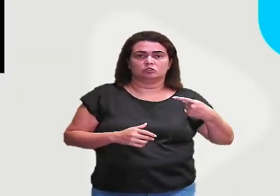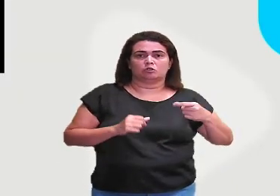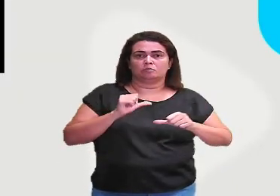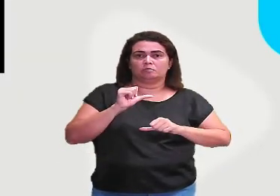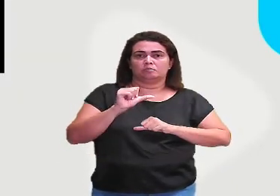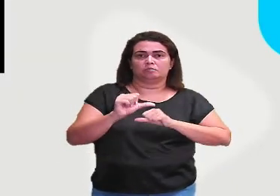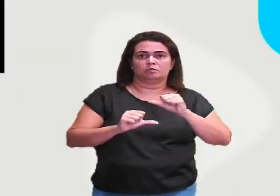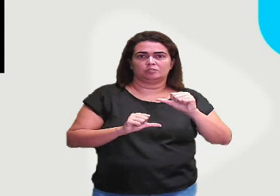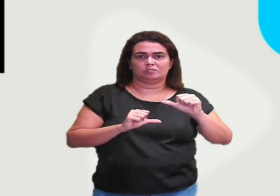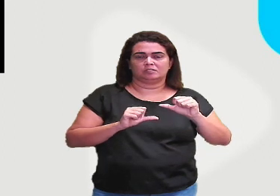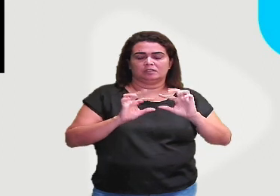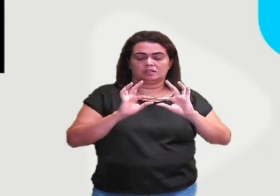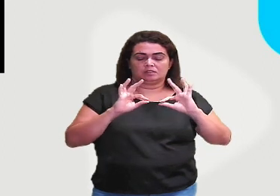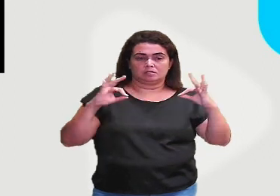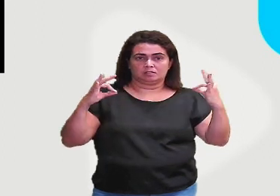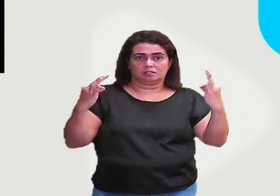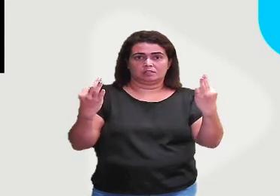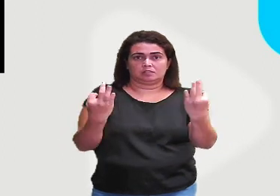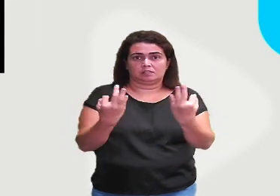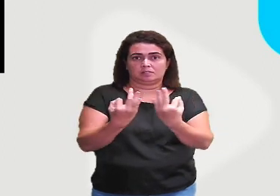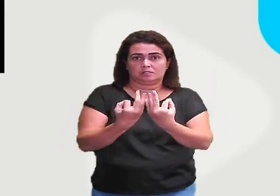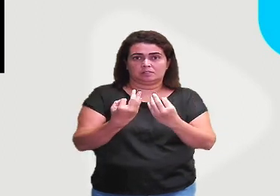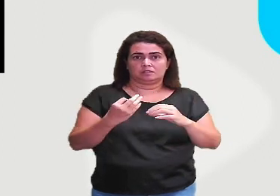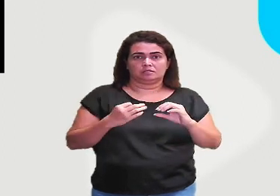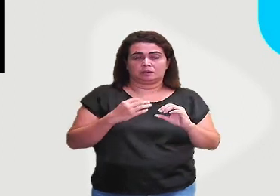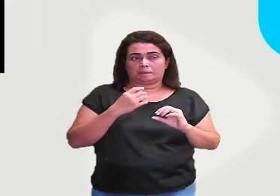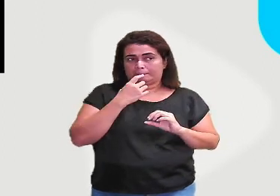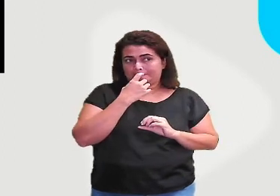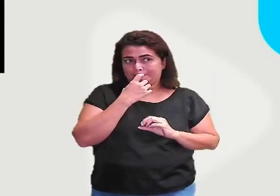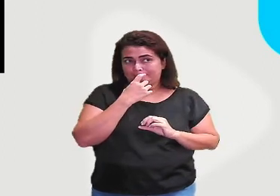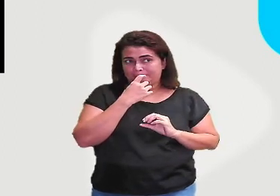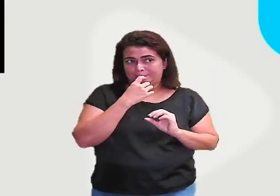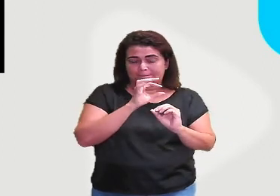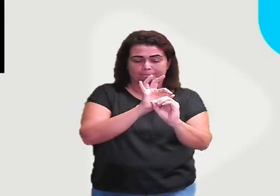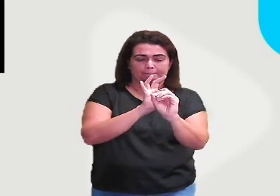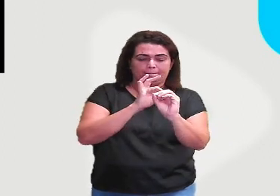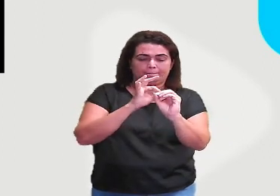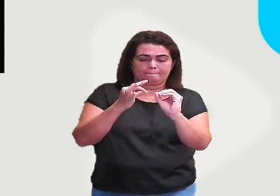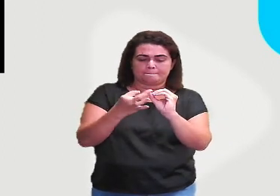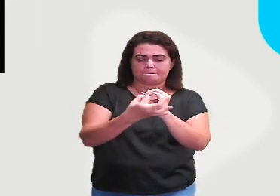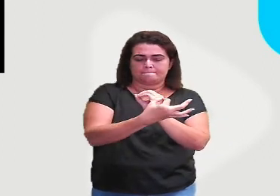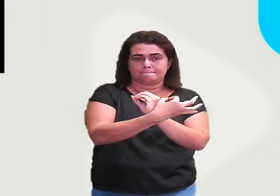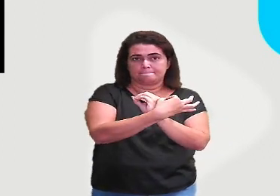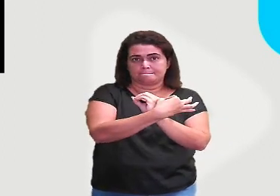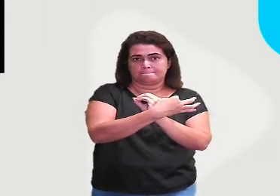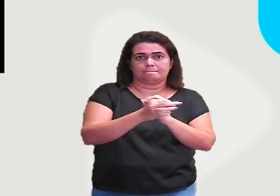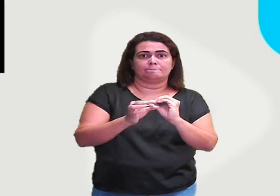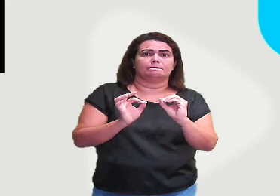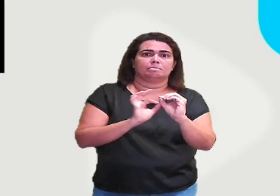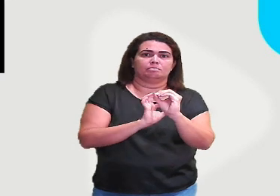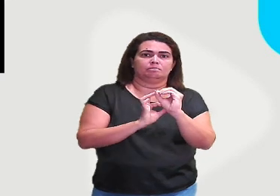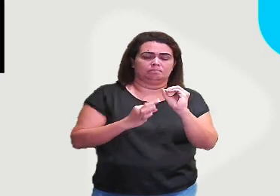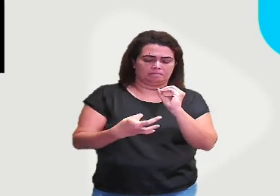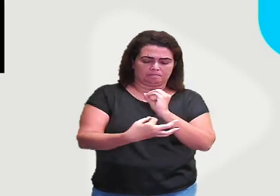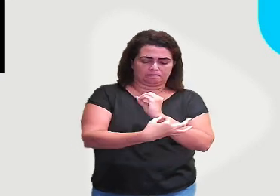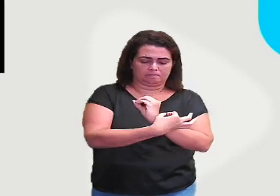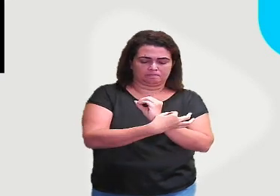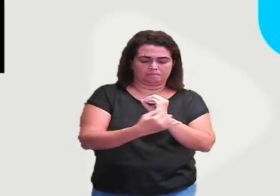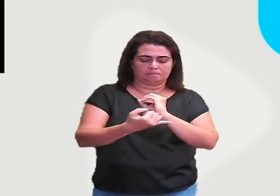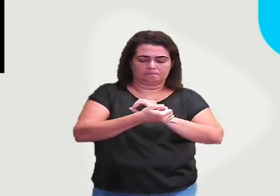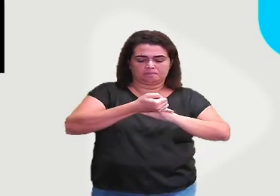Câncer, né, que é no hemisfério norte. Então, nesse momento é o verão no hemisfério norte, onde vai acontecer o solstício do hemisfério